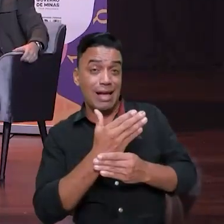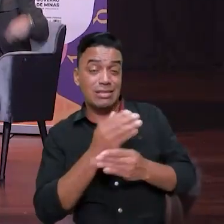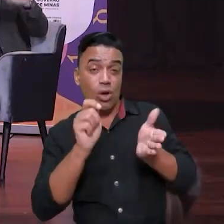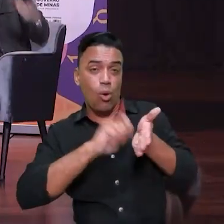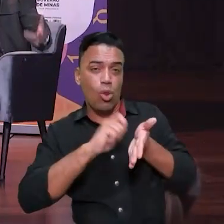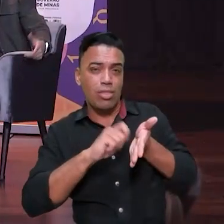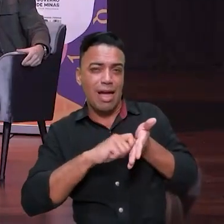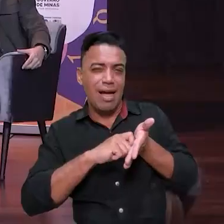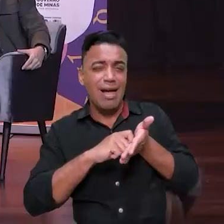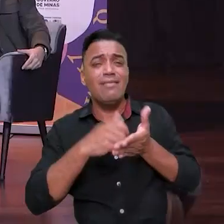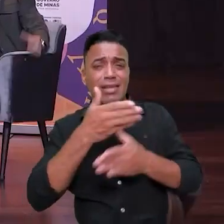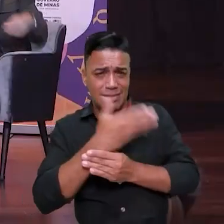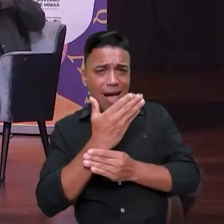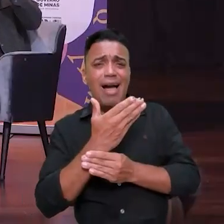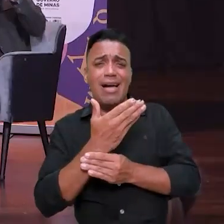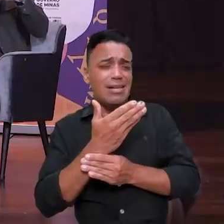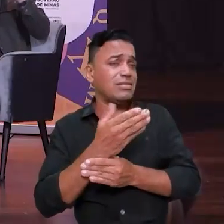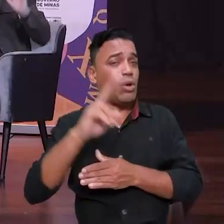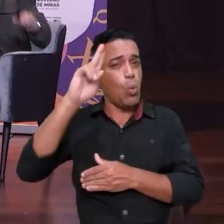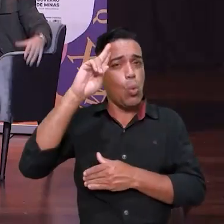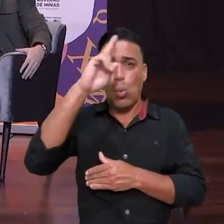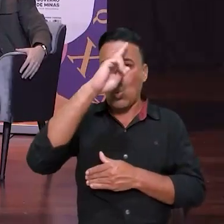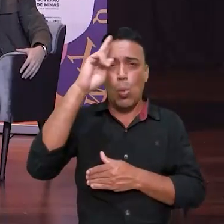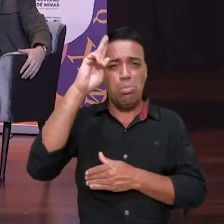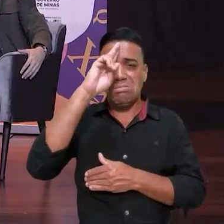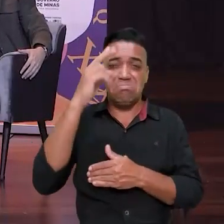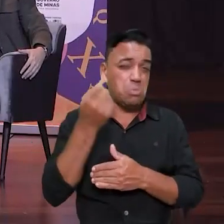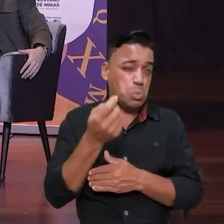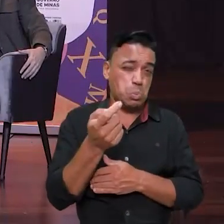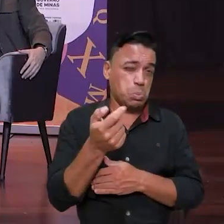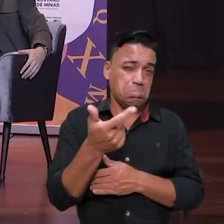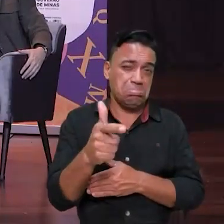tudo. Andava muito de táxi, né, Uber não era essa coisa ainda na época,